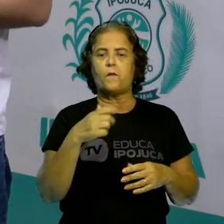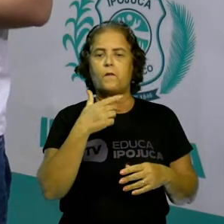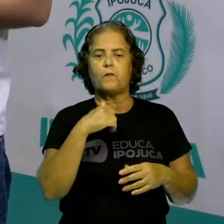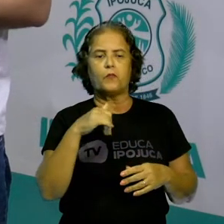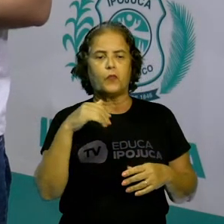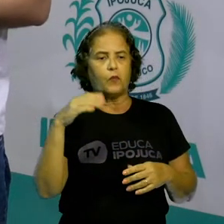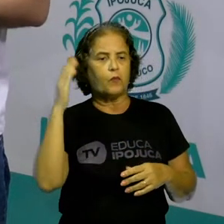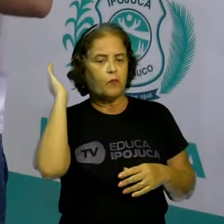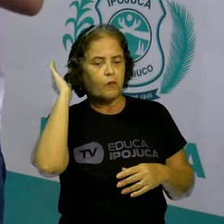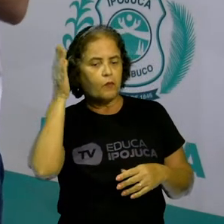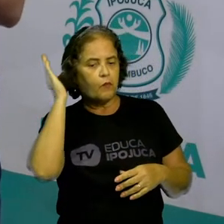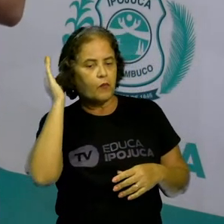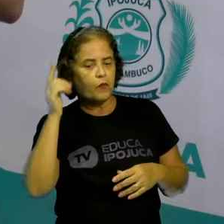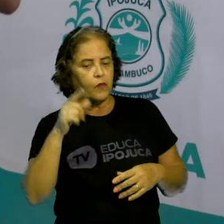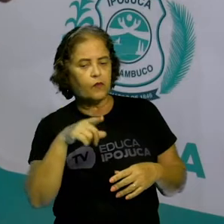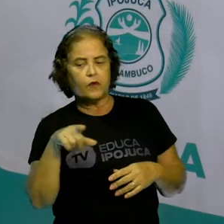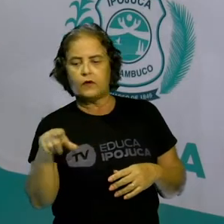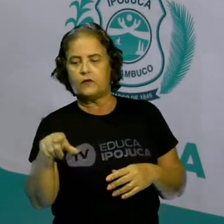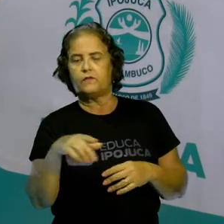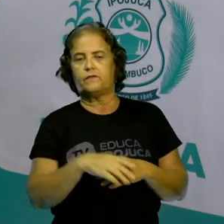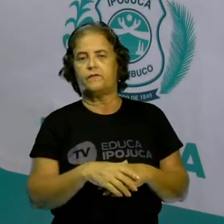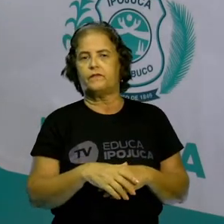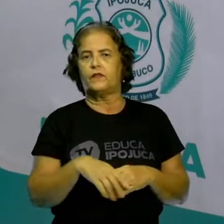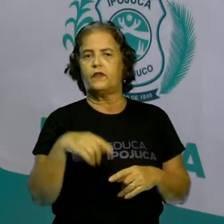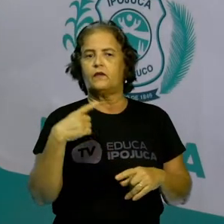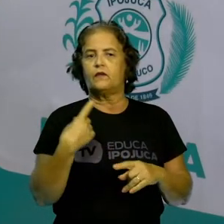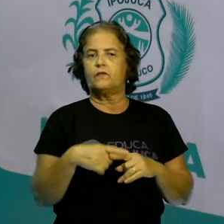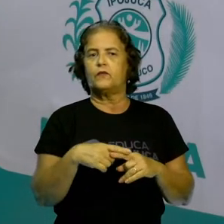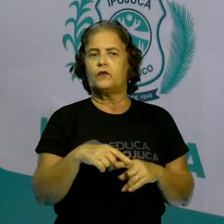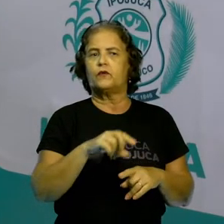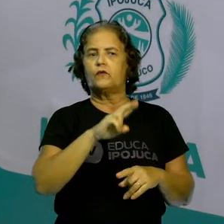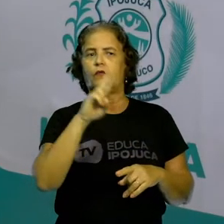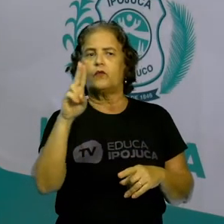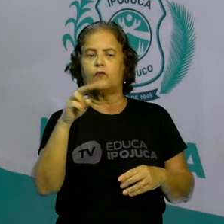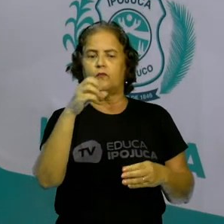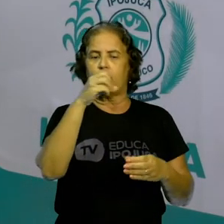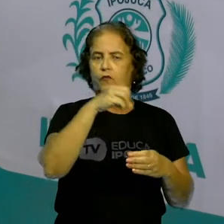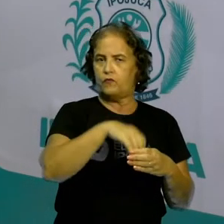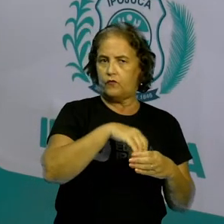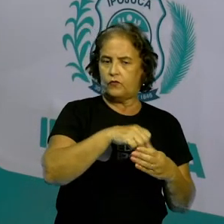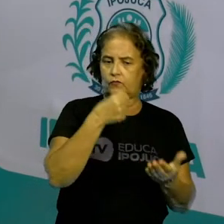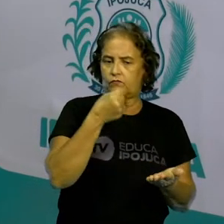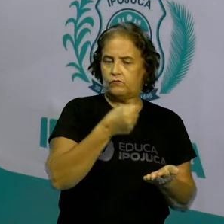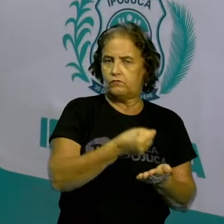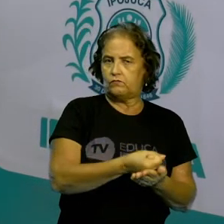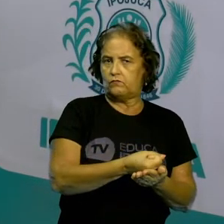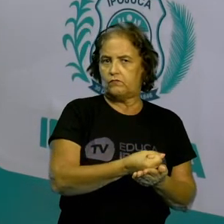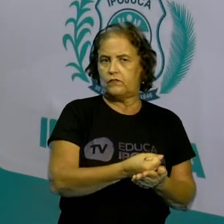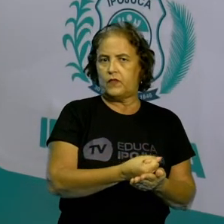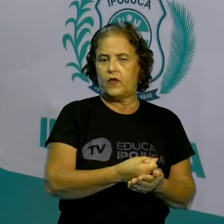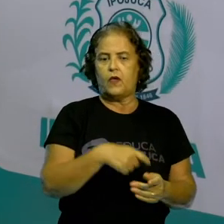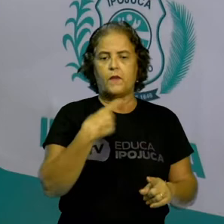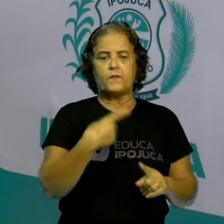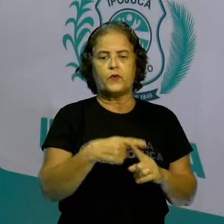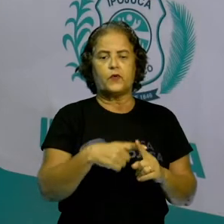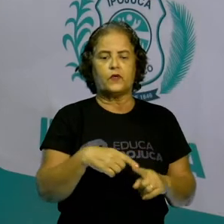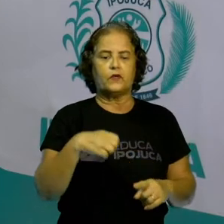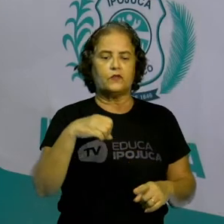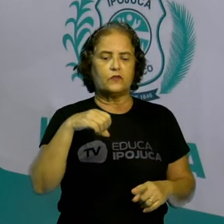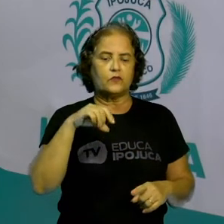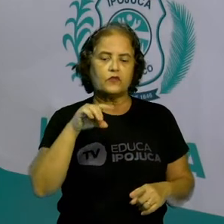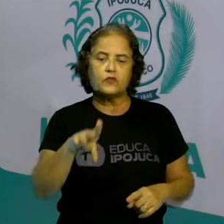cabresto ali para votar. Por quê? Porque voto de cabresto? Porque você só podia votar no candidato que o